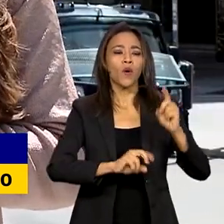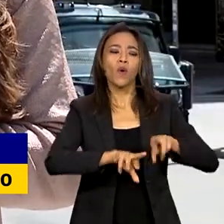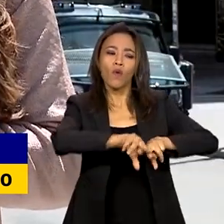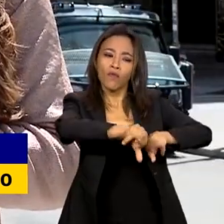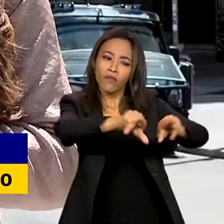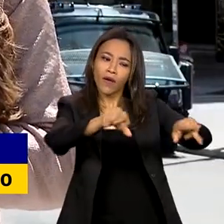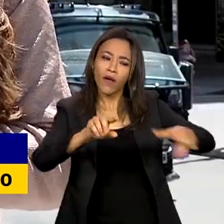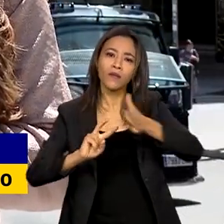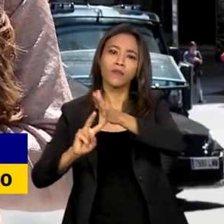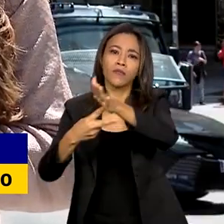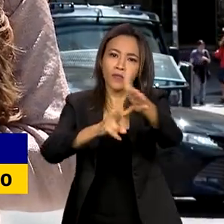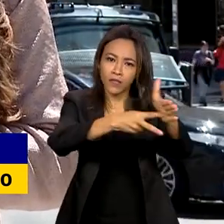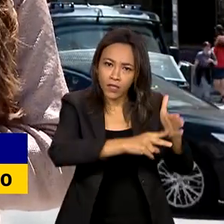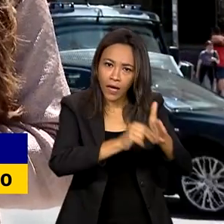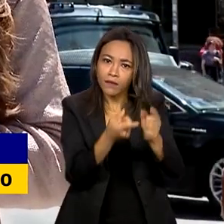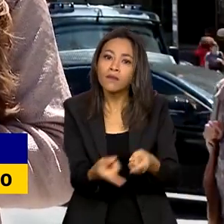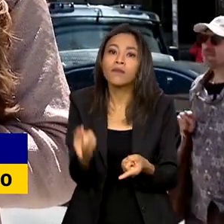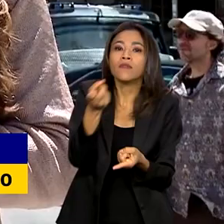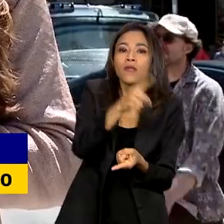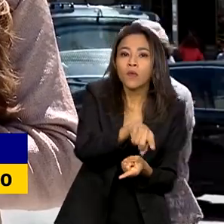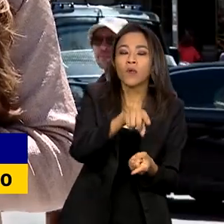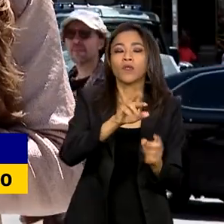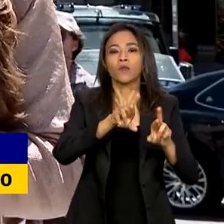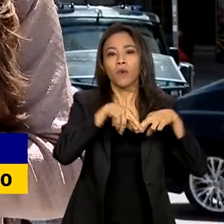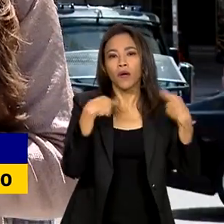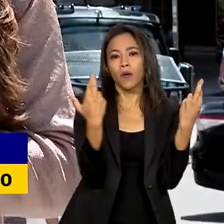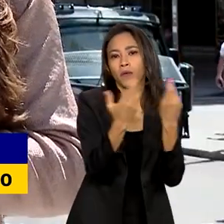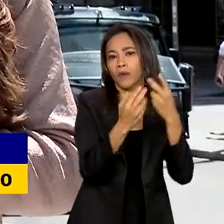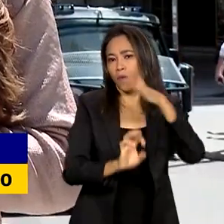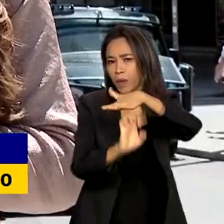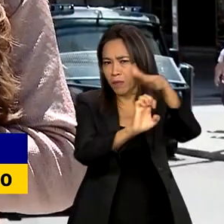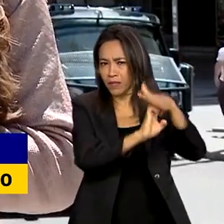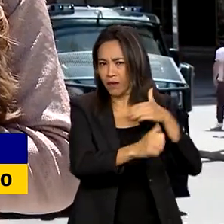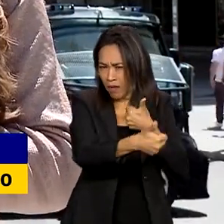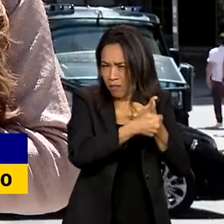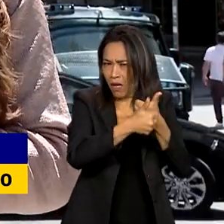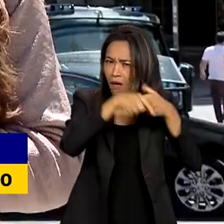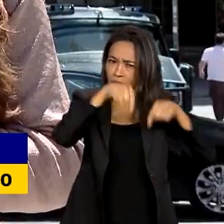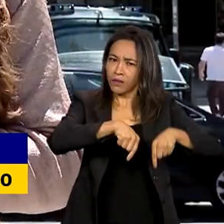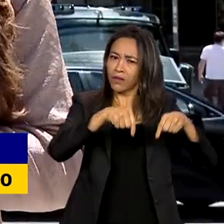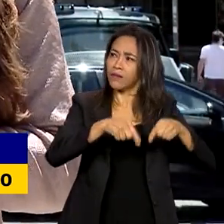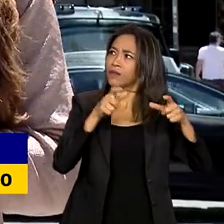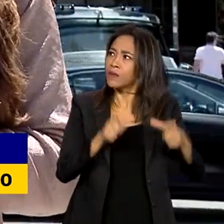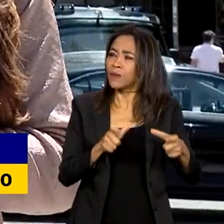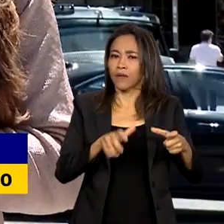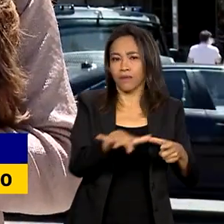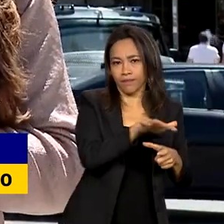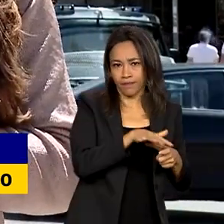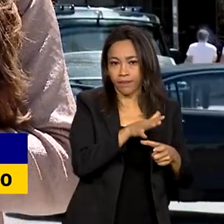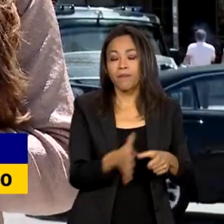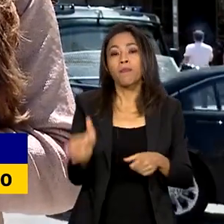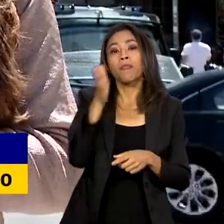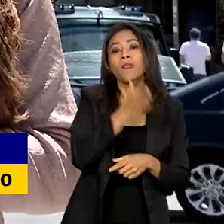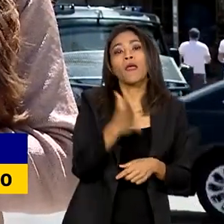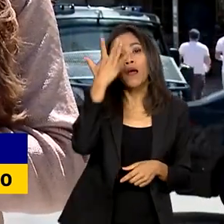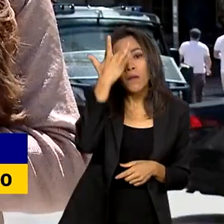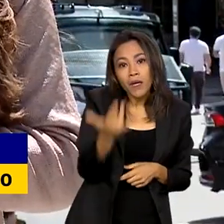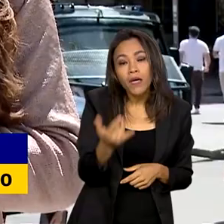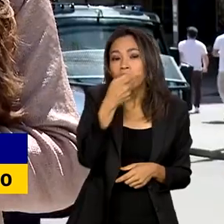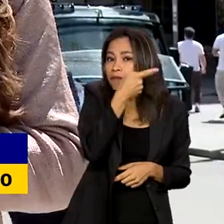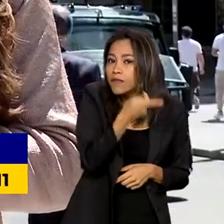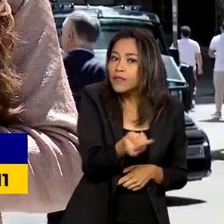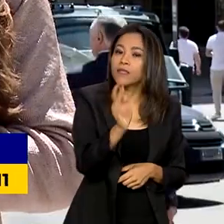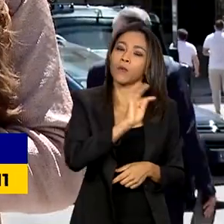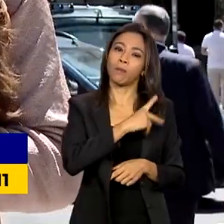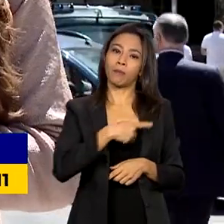Em seguida ele se reúne com empresários na Casa América, que fica aqui perto na Praça de Cibeles. Amanhã ele visita o presidente do